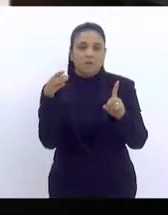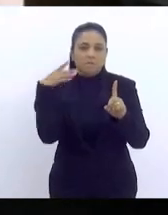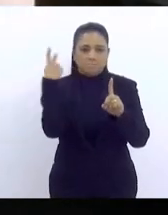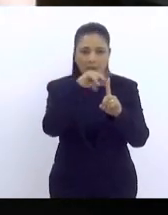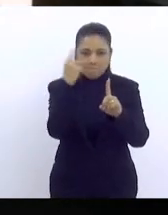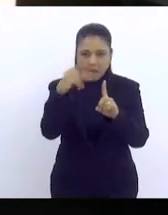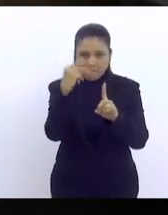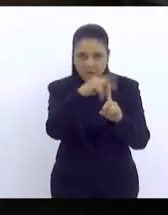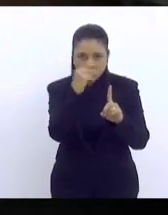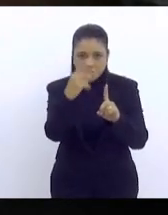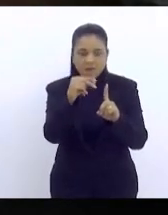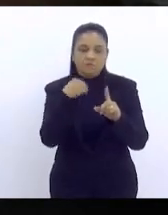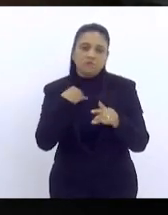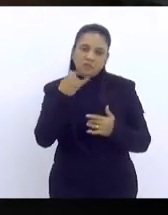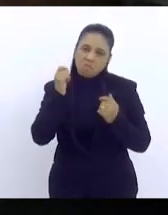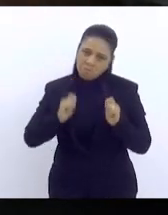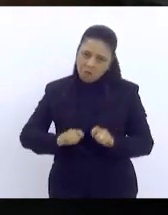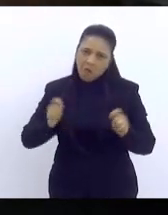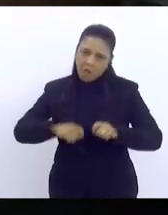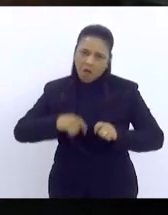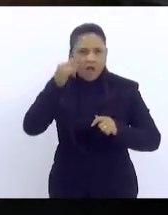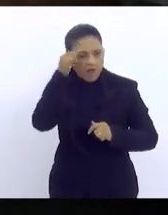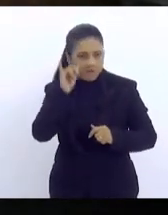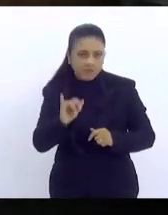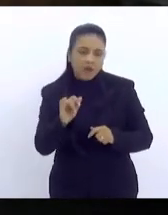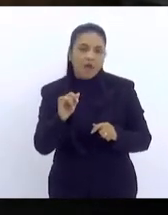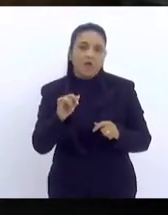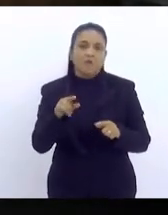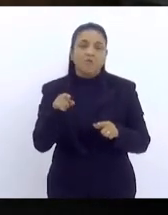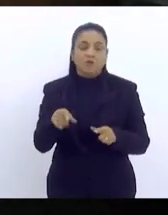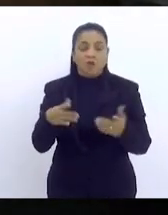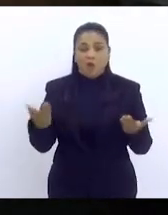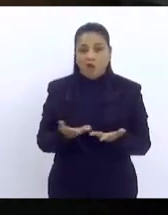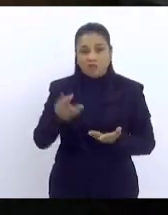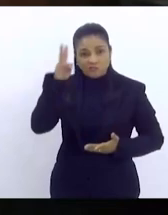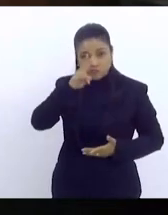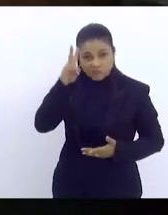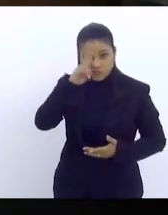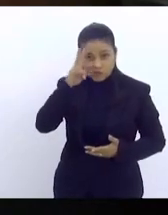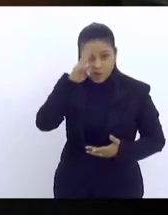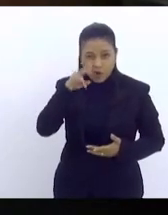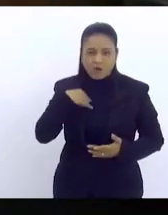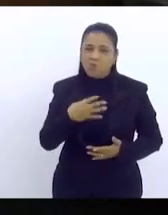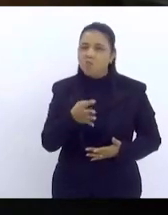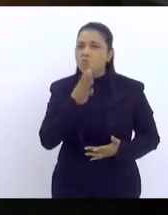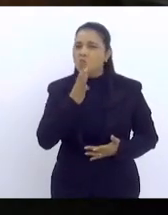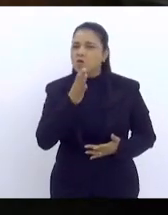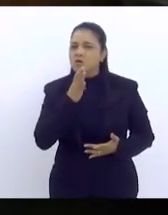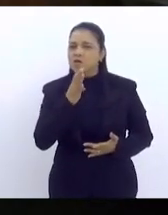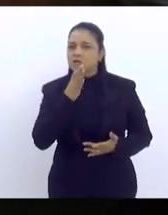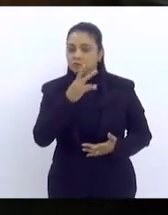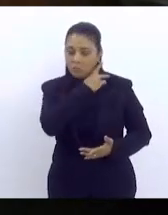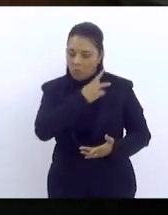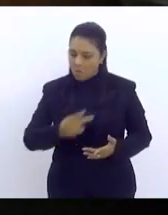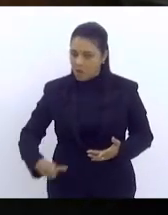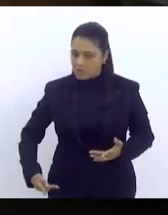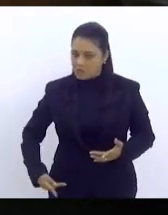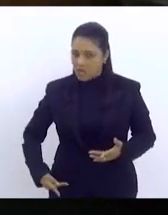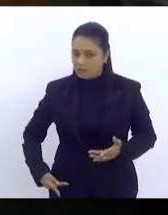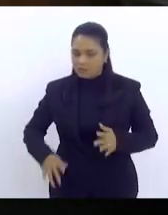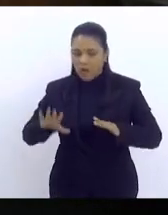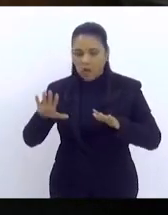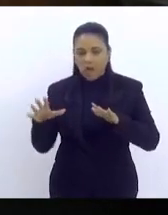o maior corrupto da história desse país que hoje é conhecido como presidente da república não